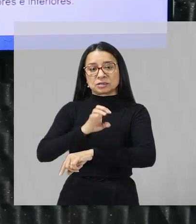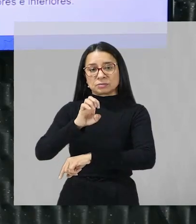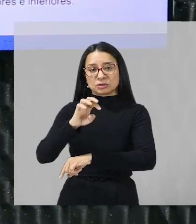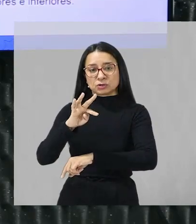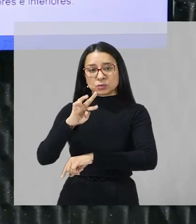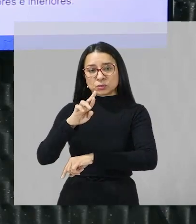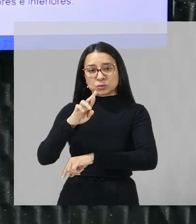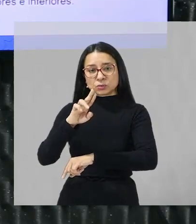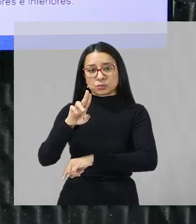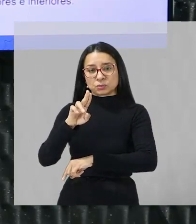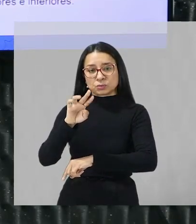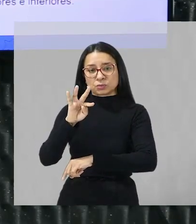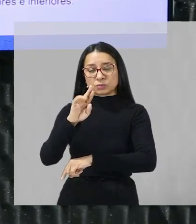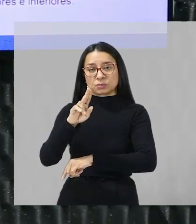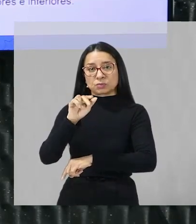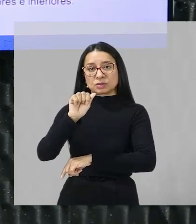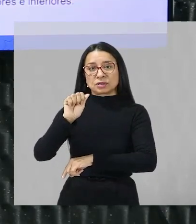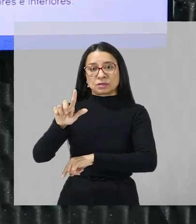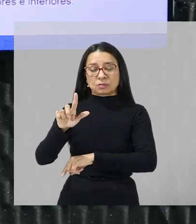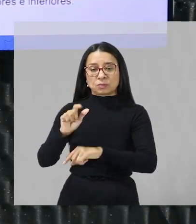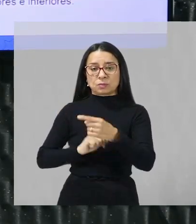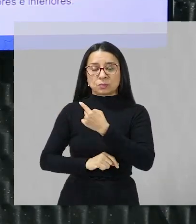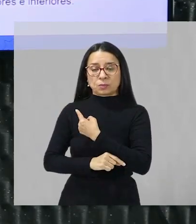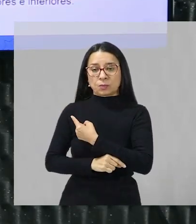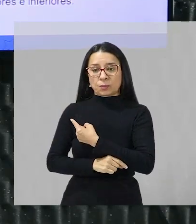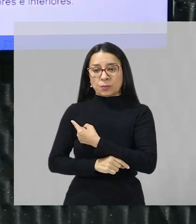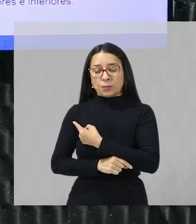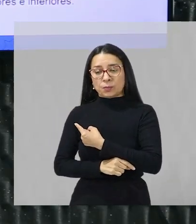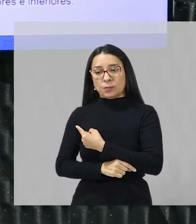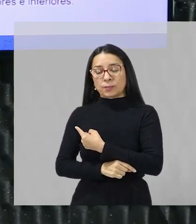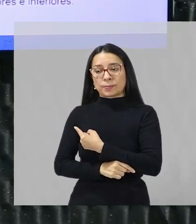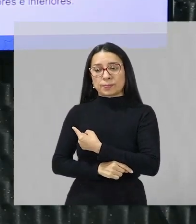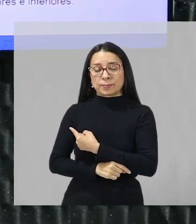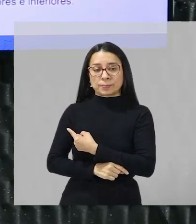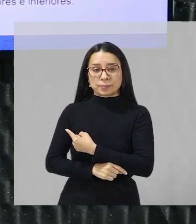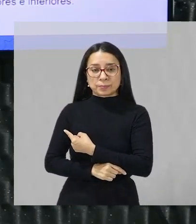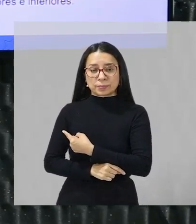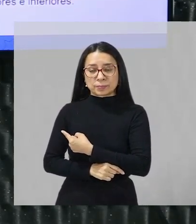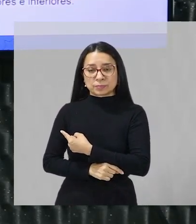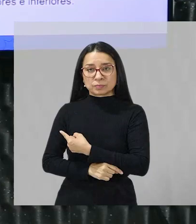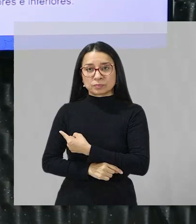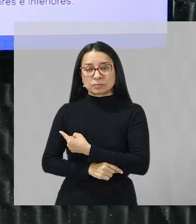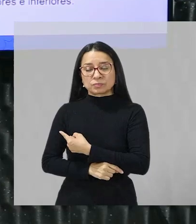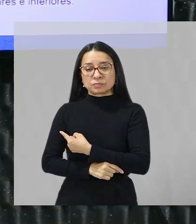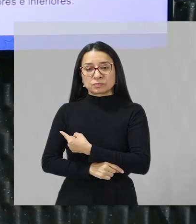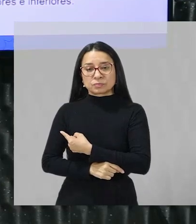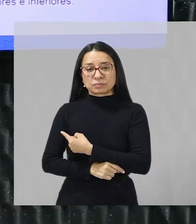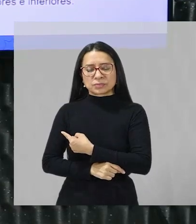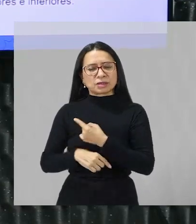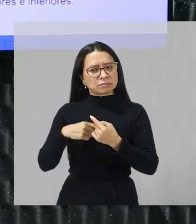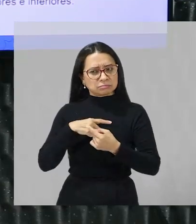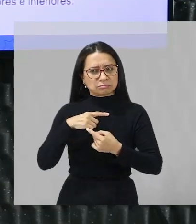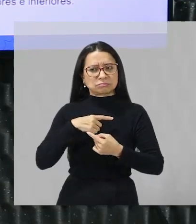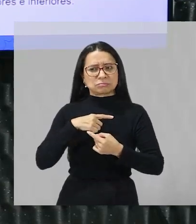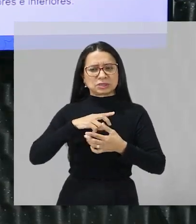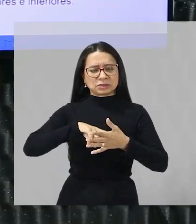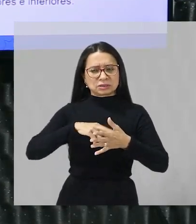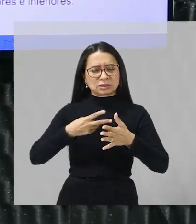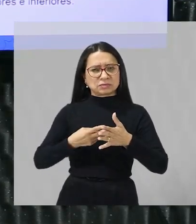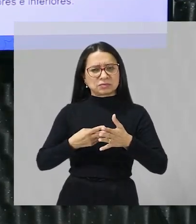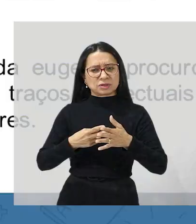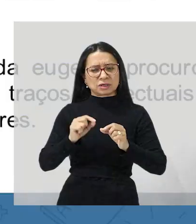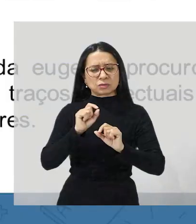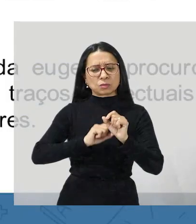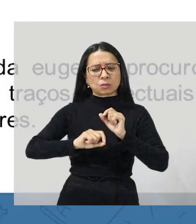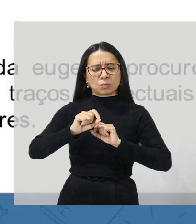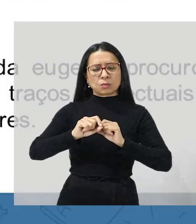brasileira, que exclui indivíduos e grupos em função das suas características físicas. Faz sentido essa análise com aquilo que a gente